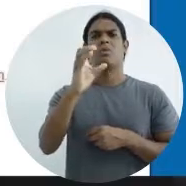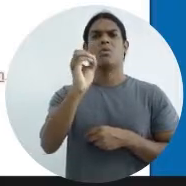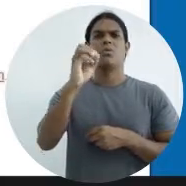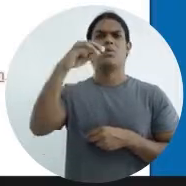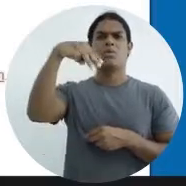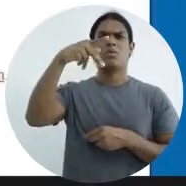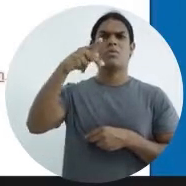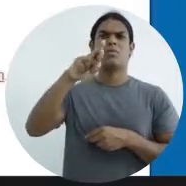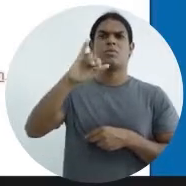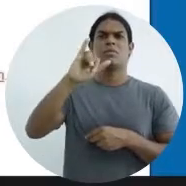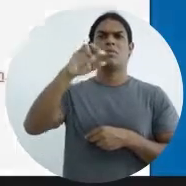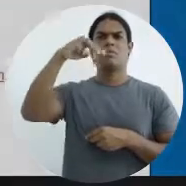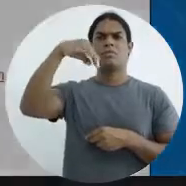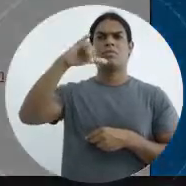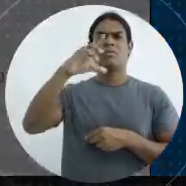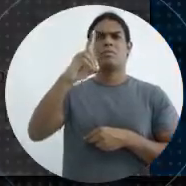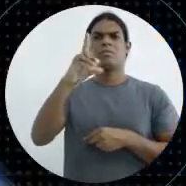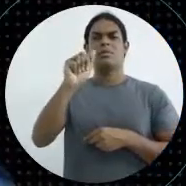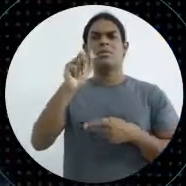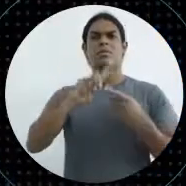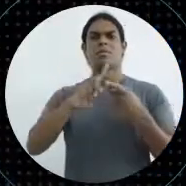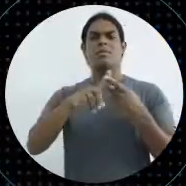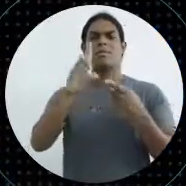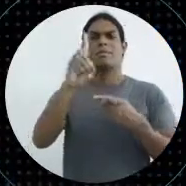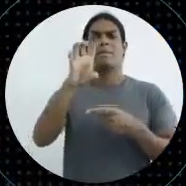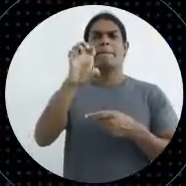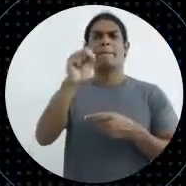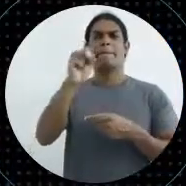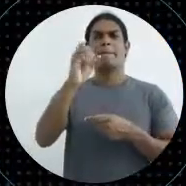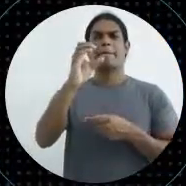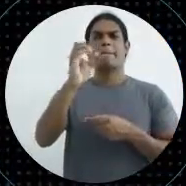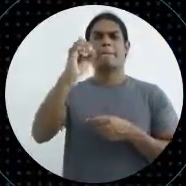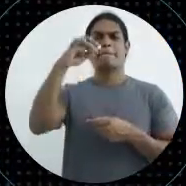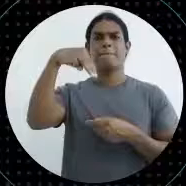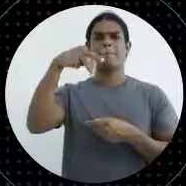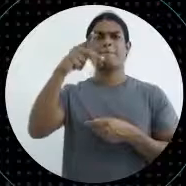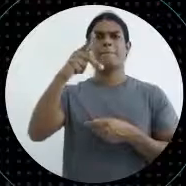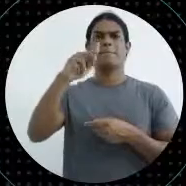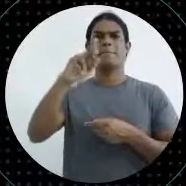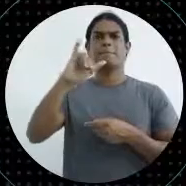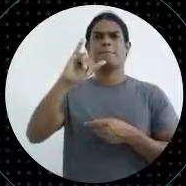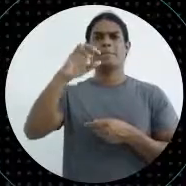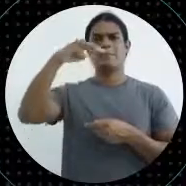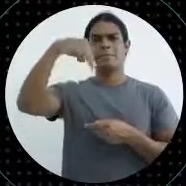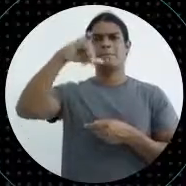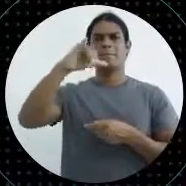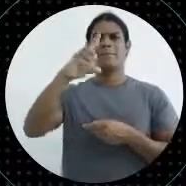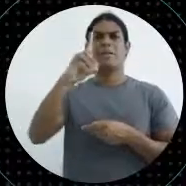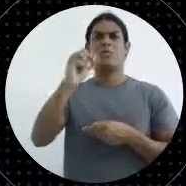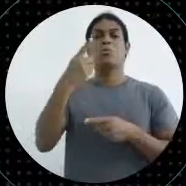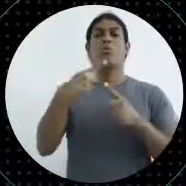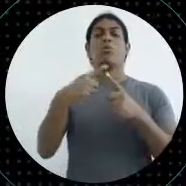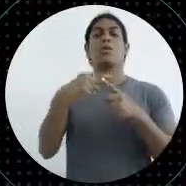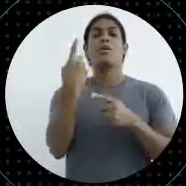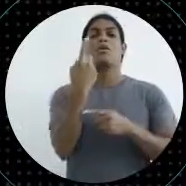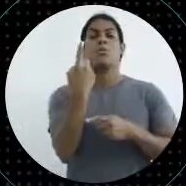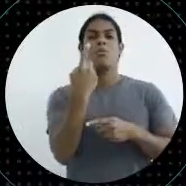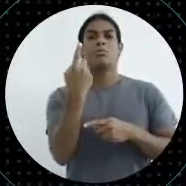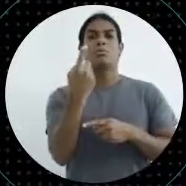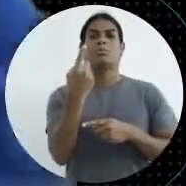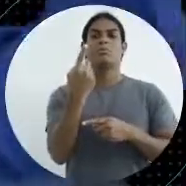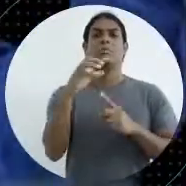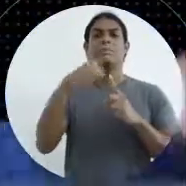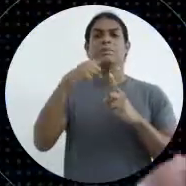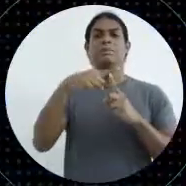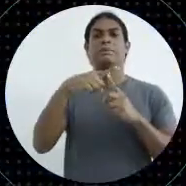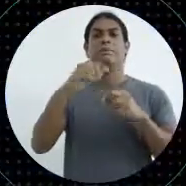descomprimida. E qual é a diferença entre eles? É que na versão comprimida ele lê mais rápido, então é uma versão de produção. Então